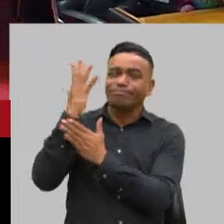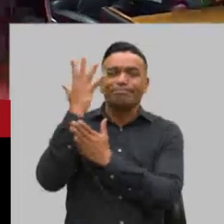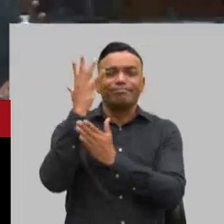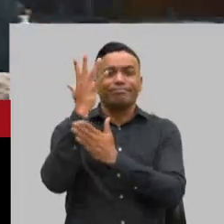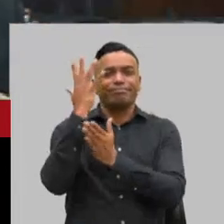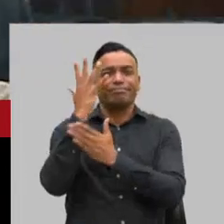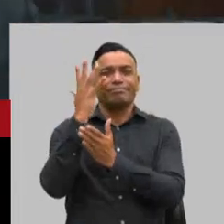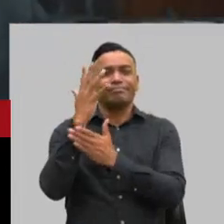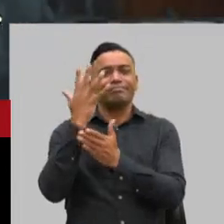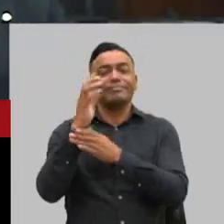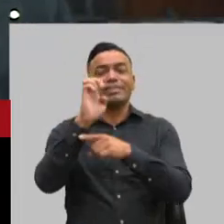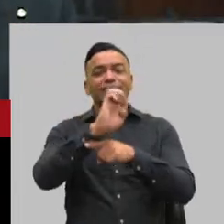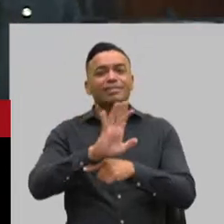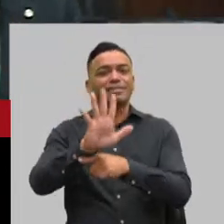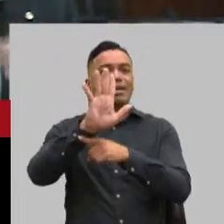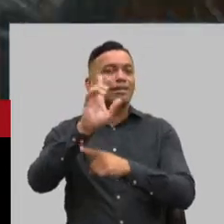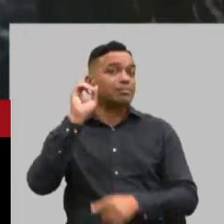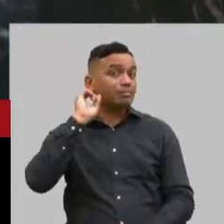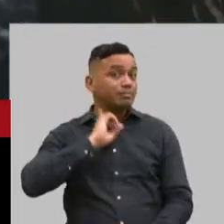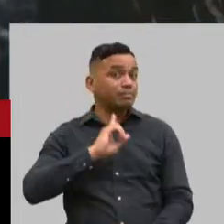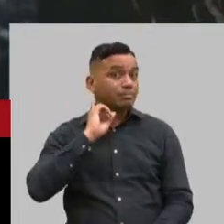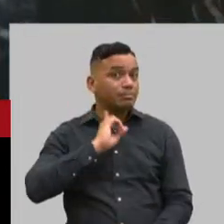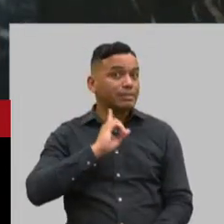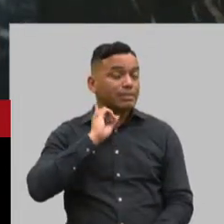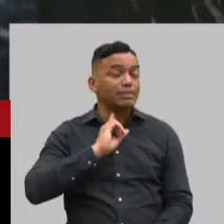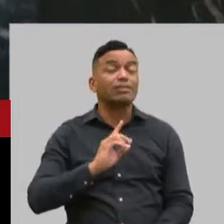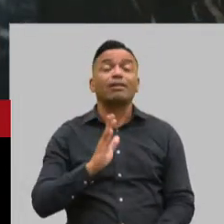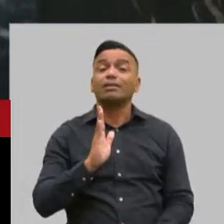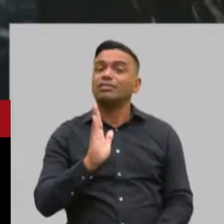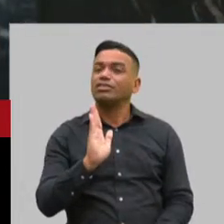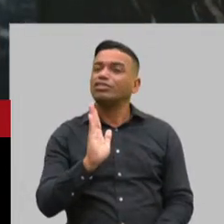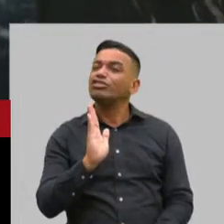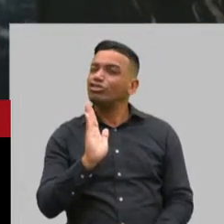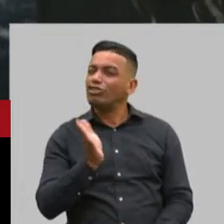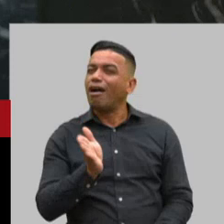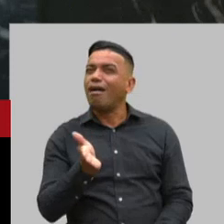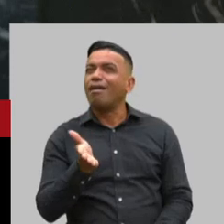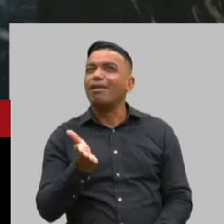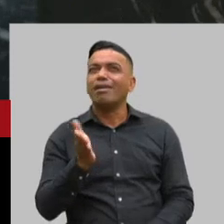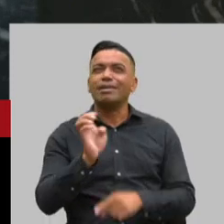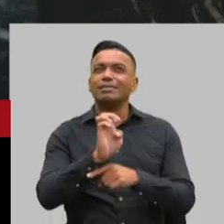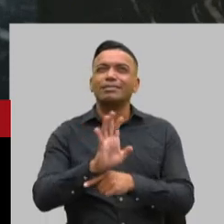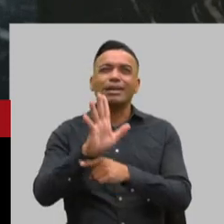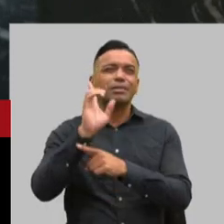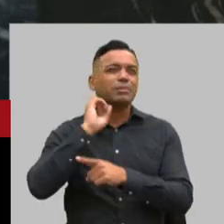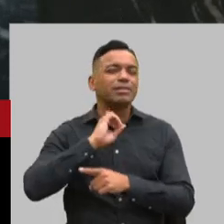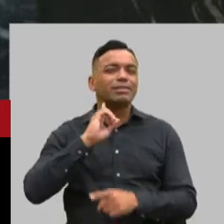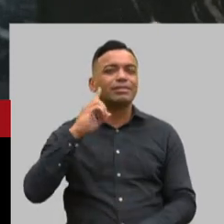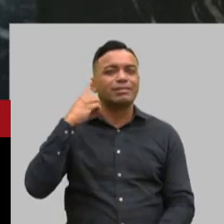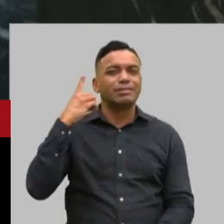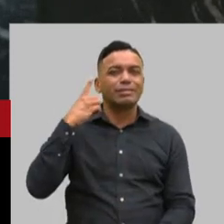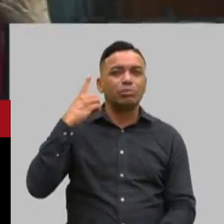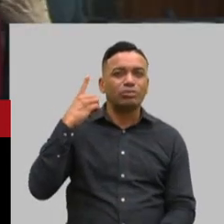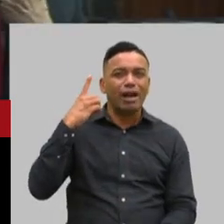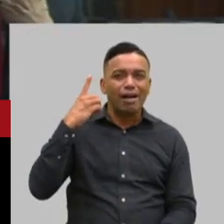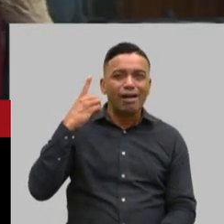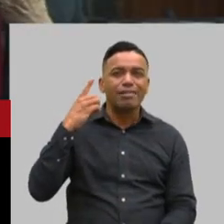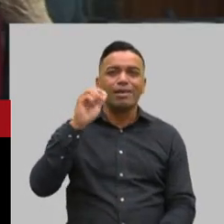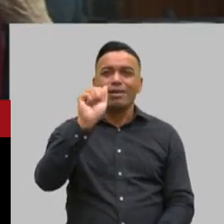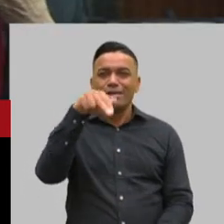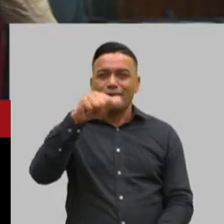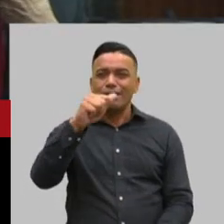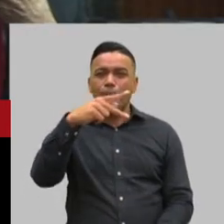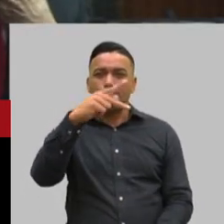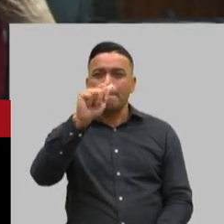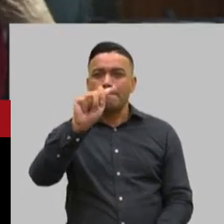Sempre. Minas, muito obrigado. Minas, deputada Ana Paula e queridos